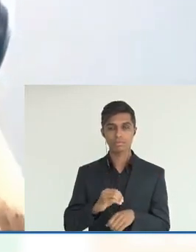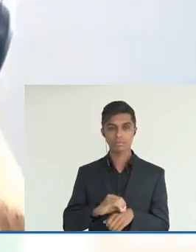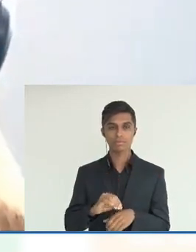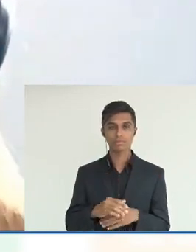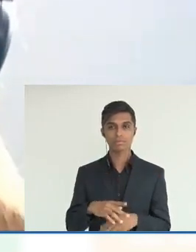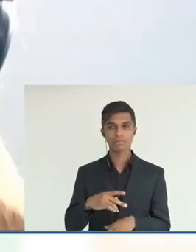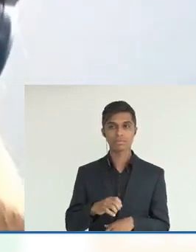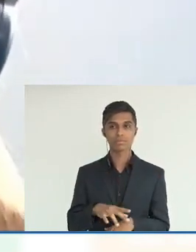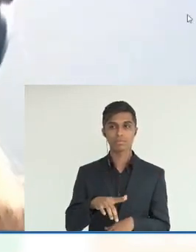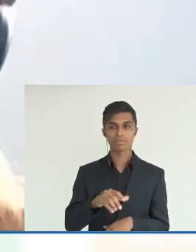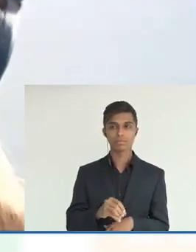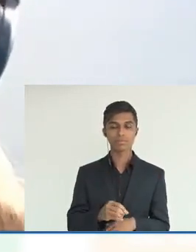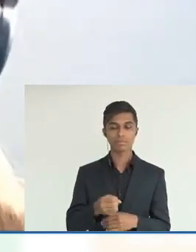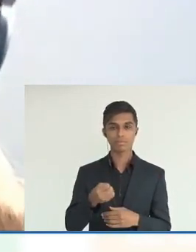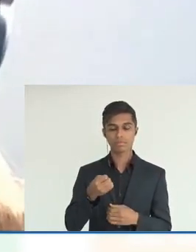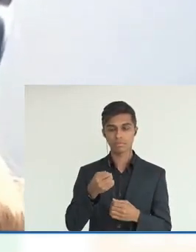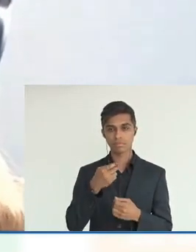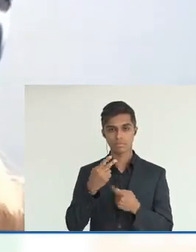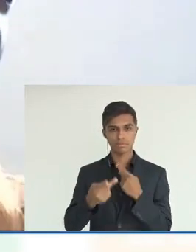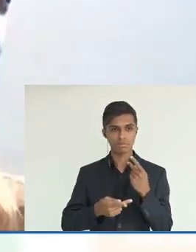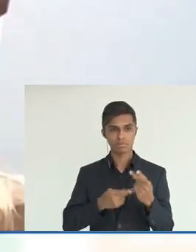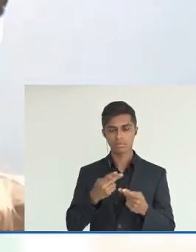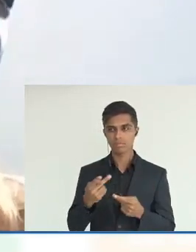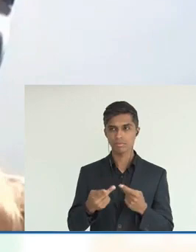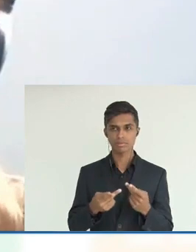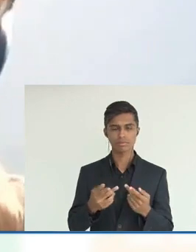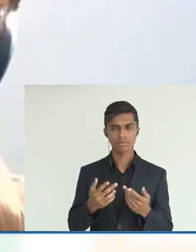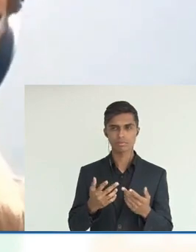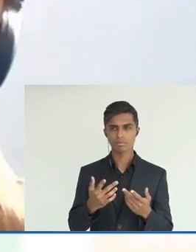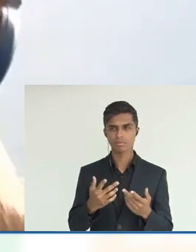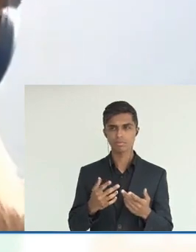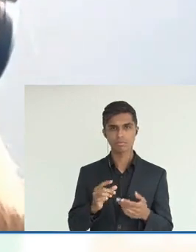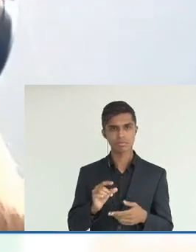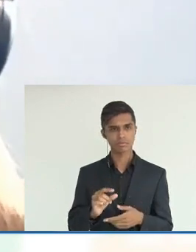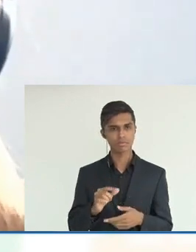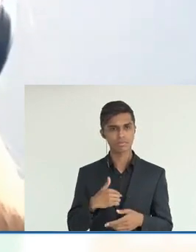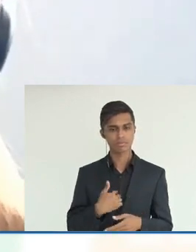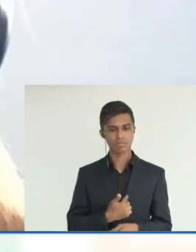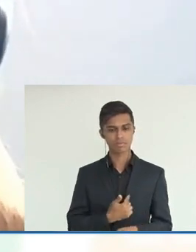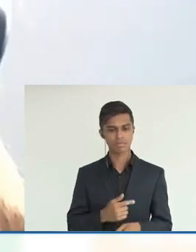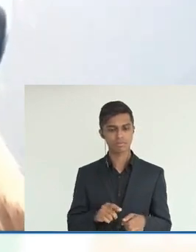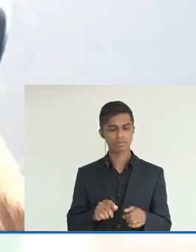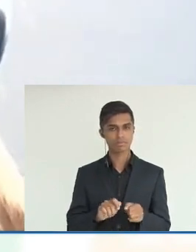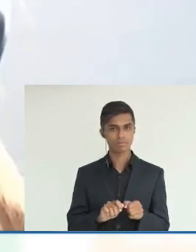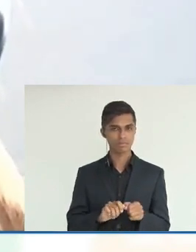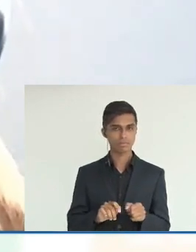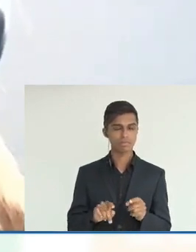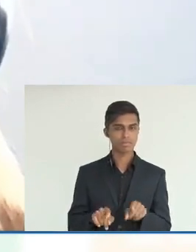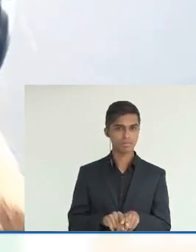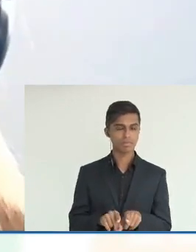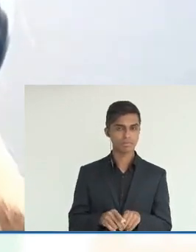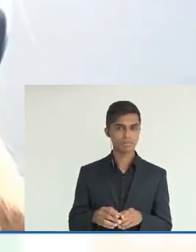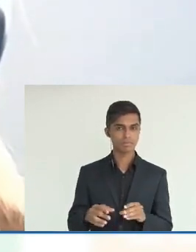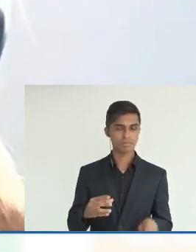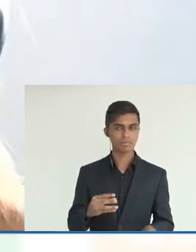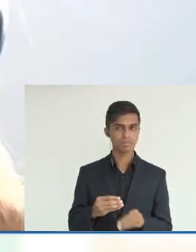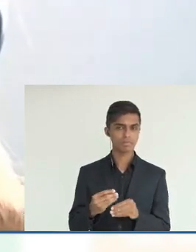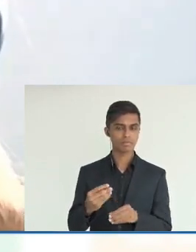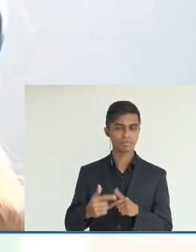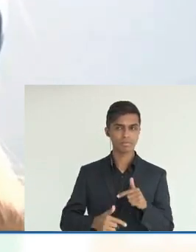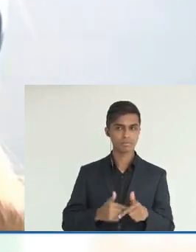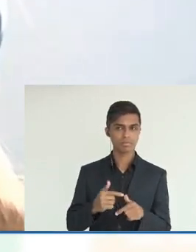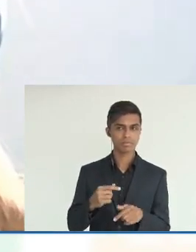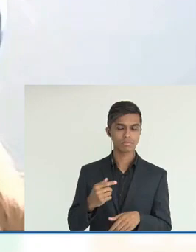Paulo conseguiu falar, na verdade, um pouco do que a gente faz, né, do nosso trabalho aqui